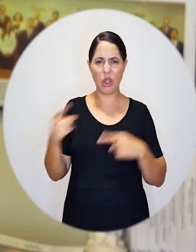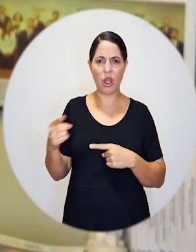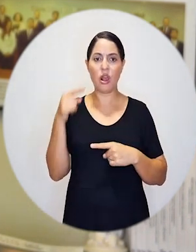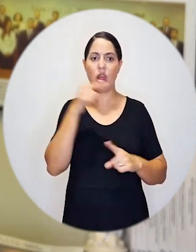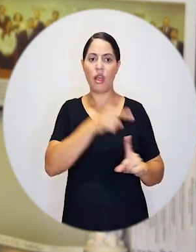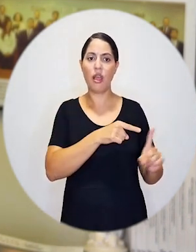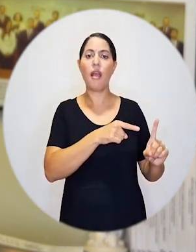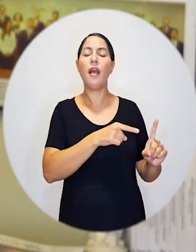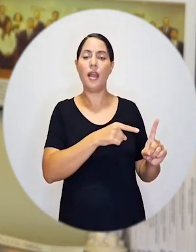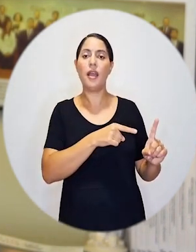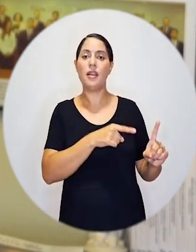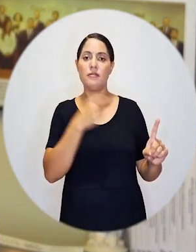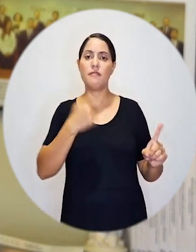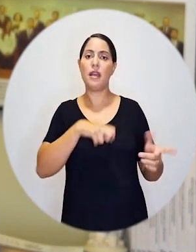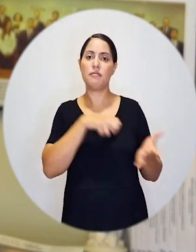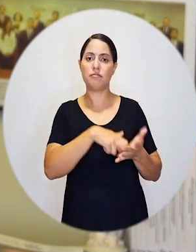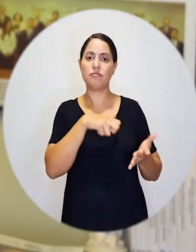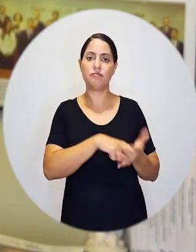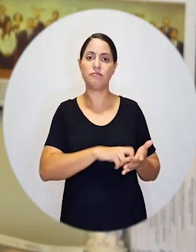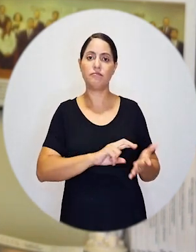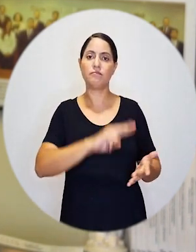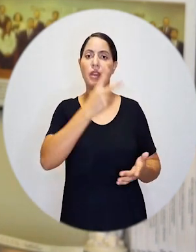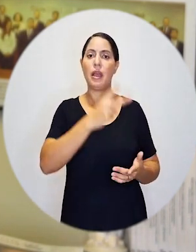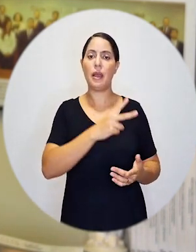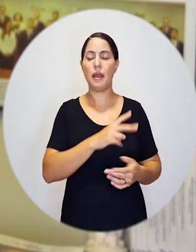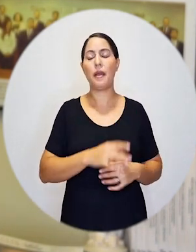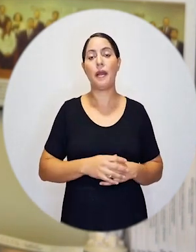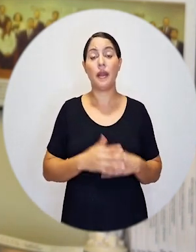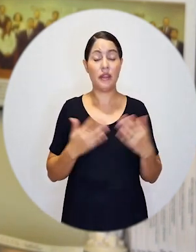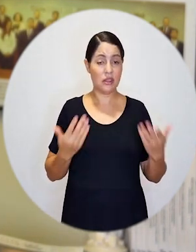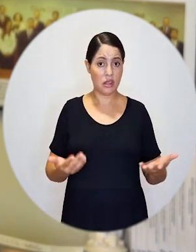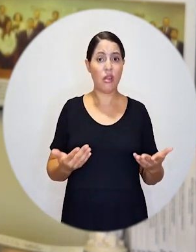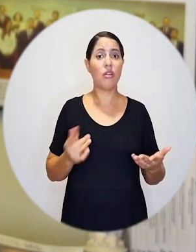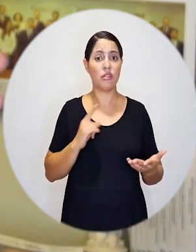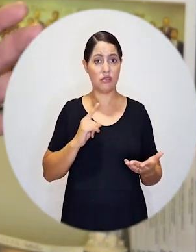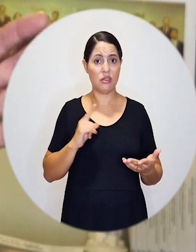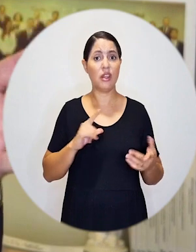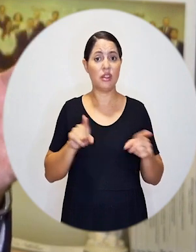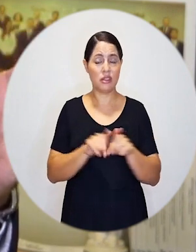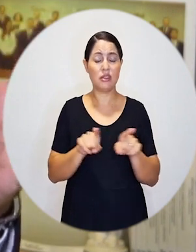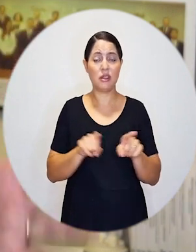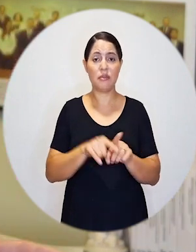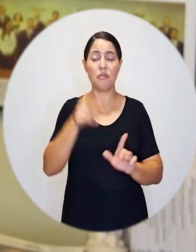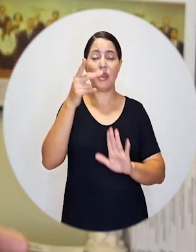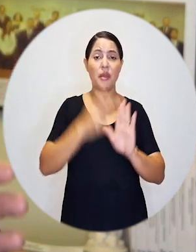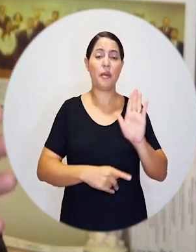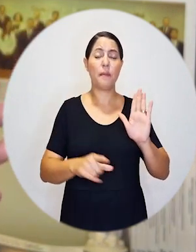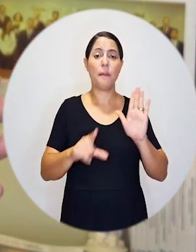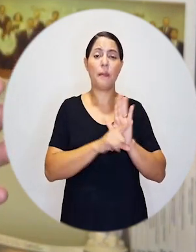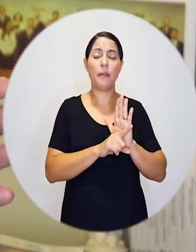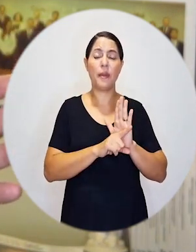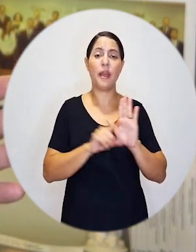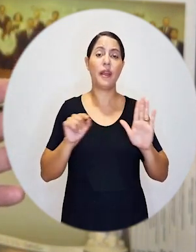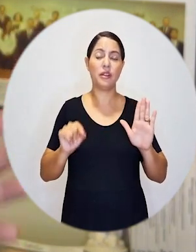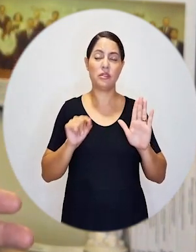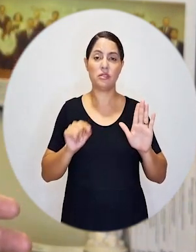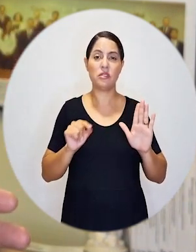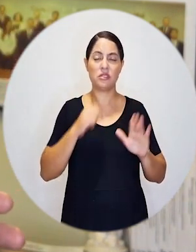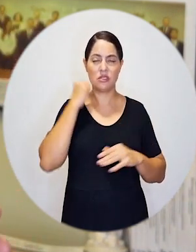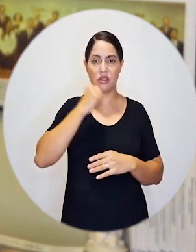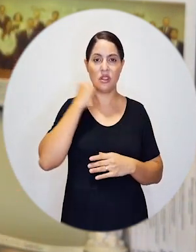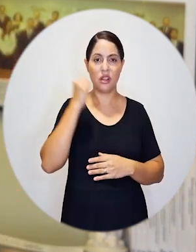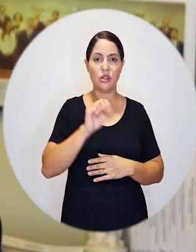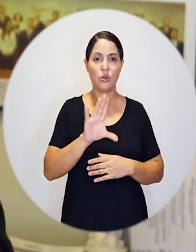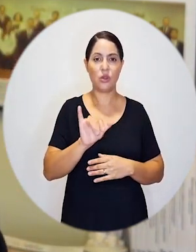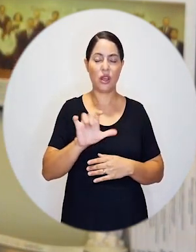forem agredidos ou assassinados enquanto exercerem a advocacia. Da mesma forma, aquele PL do senador